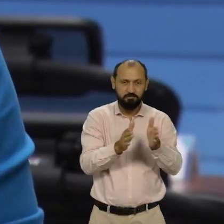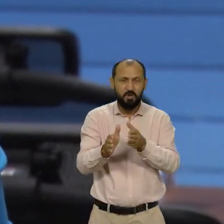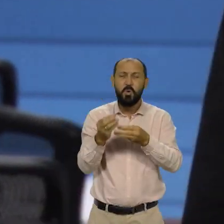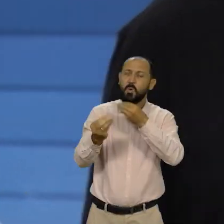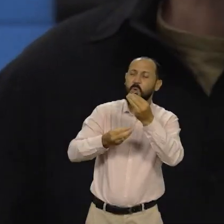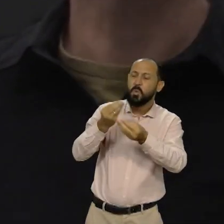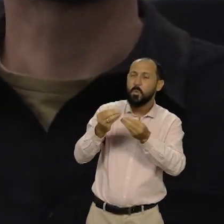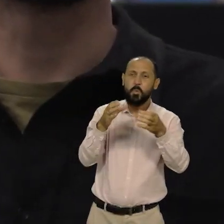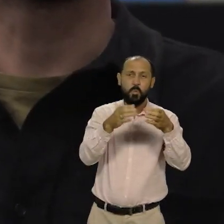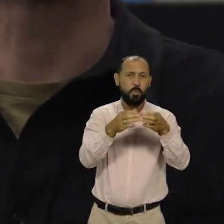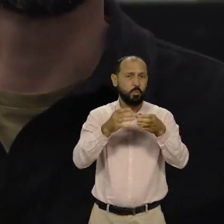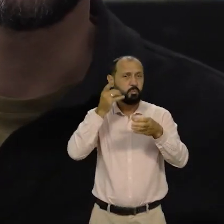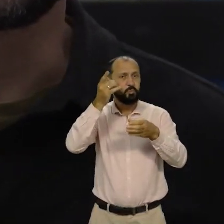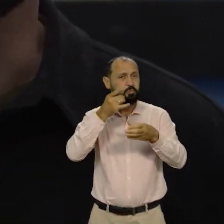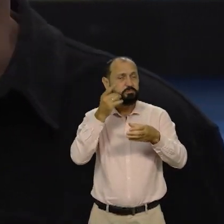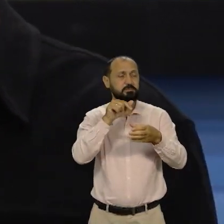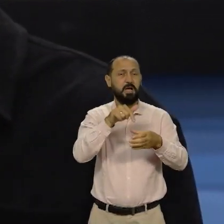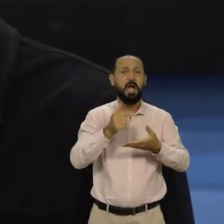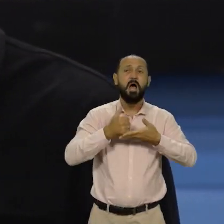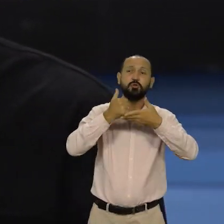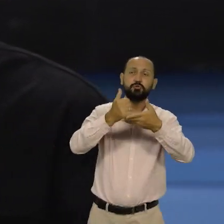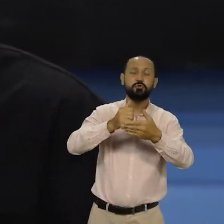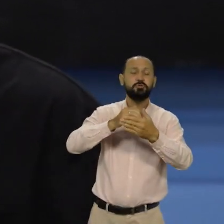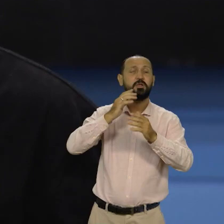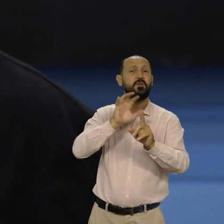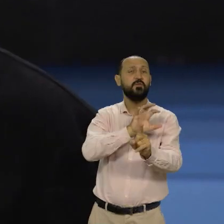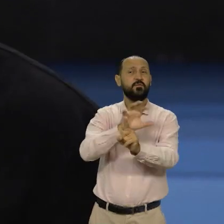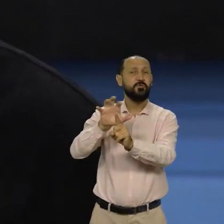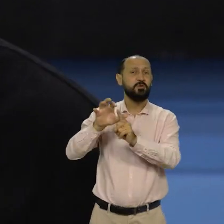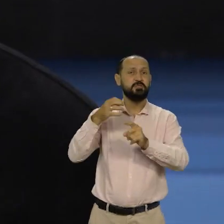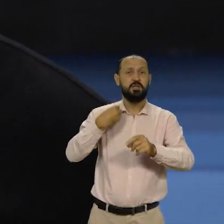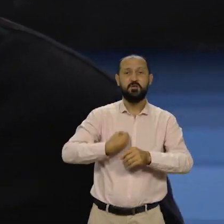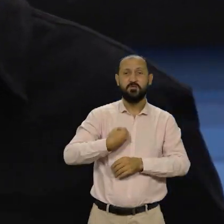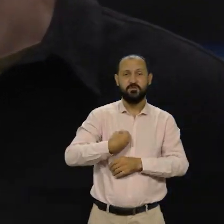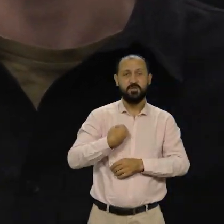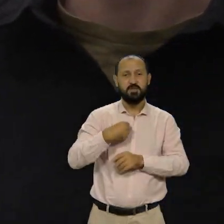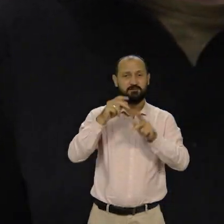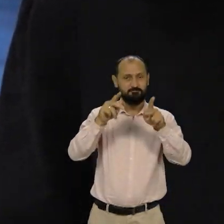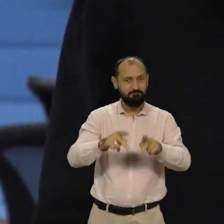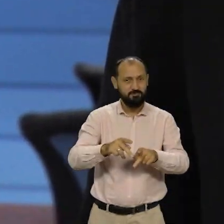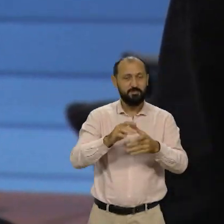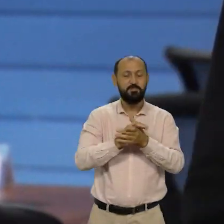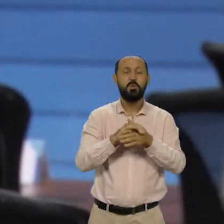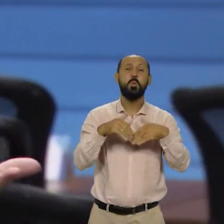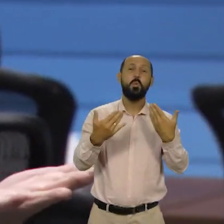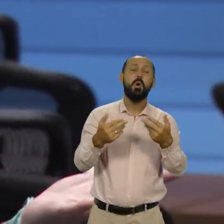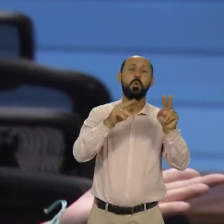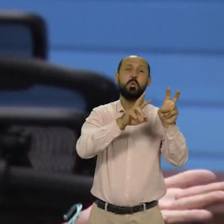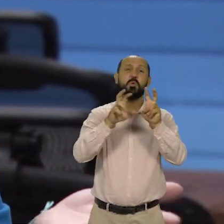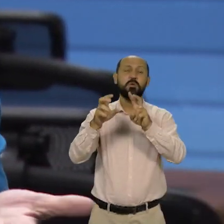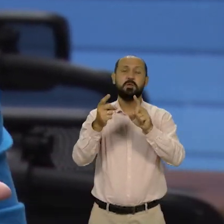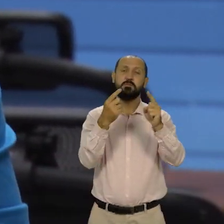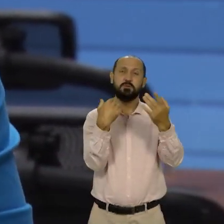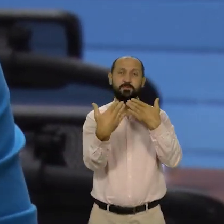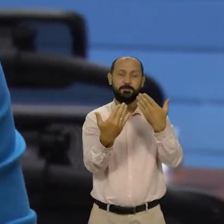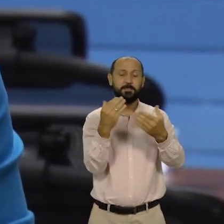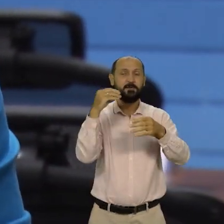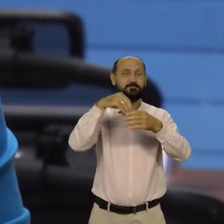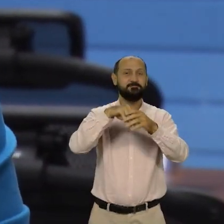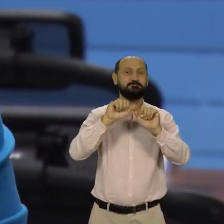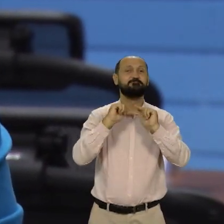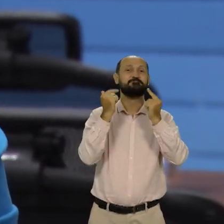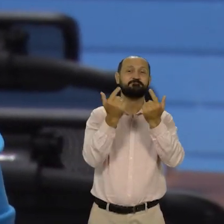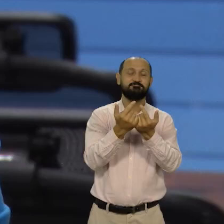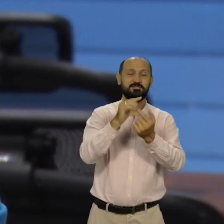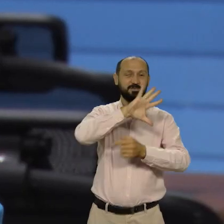cada etapa? De que forma as frentes e as comissões afetam diretamente a vida do sul-mato-grossense? Quais temas estão em debate